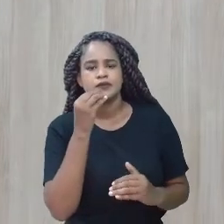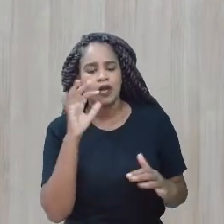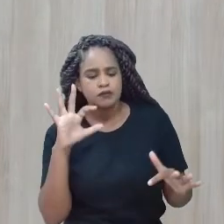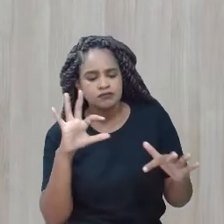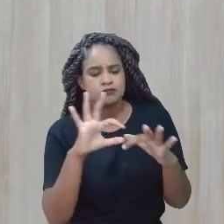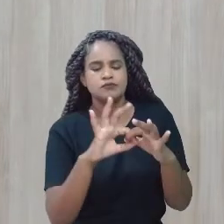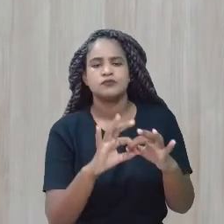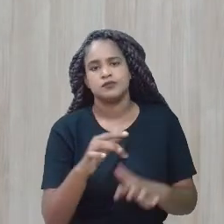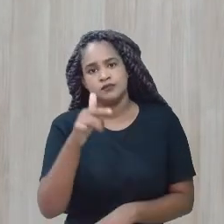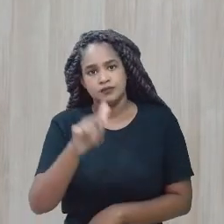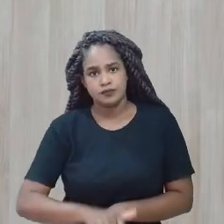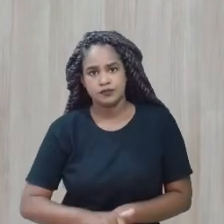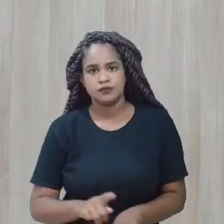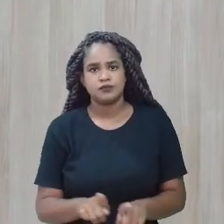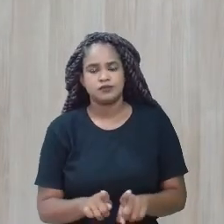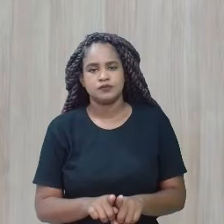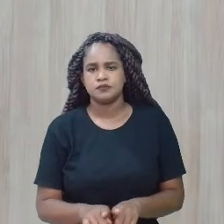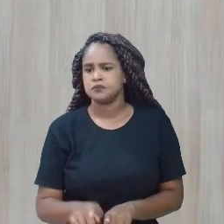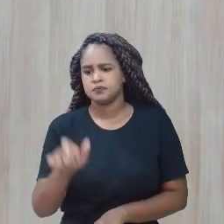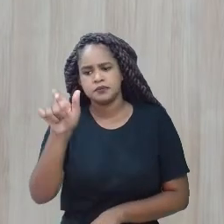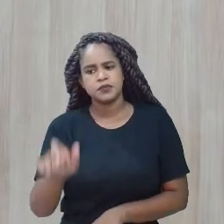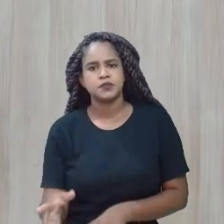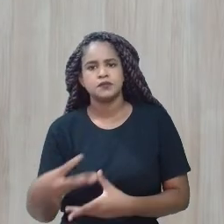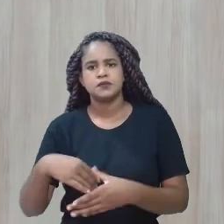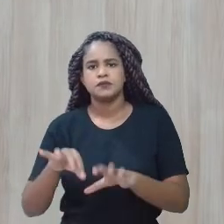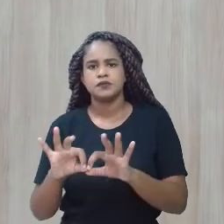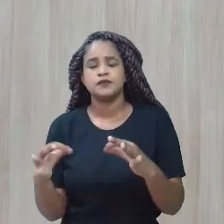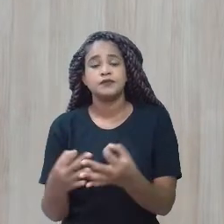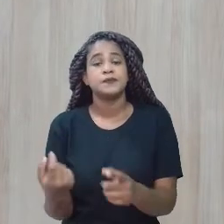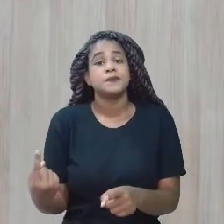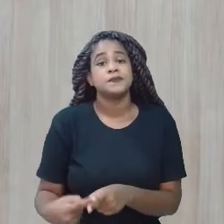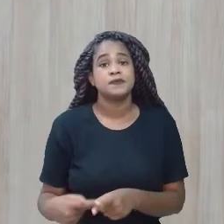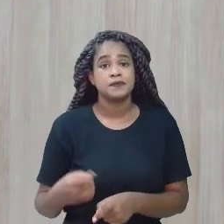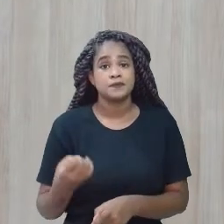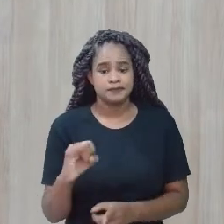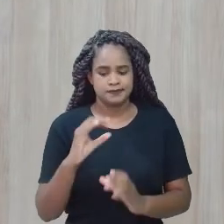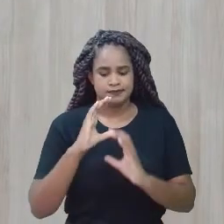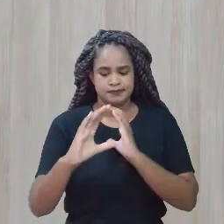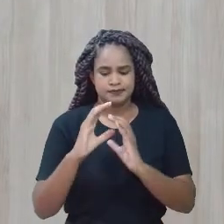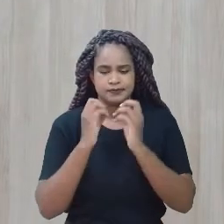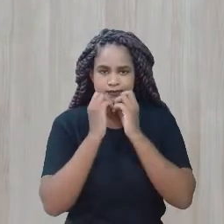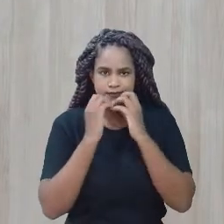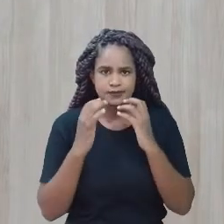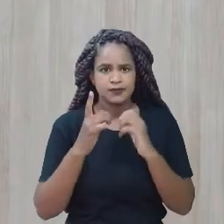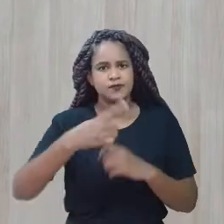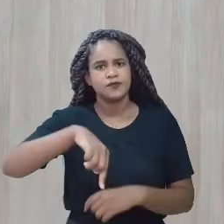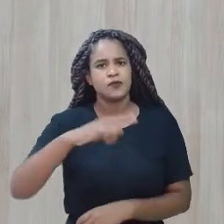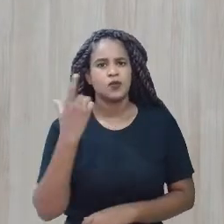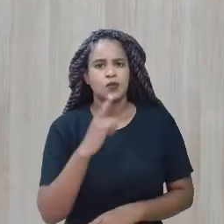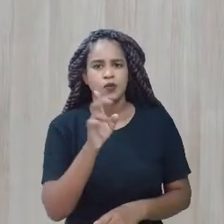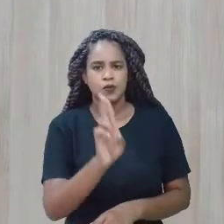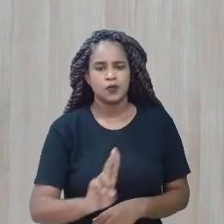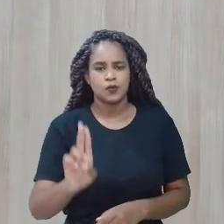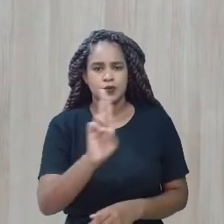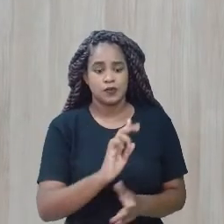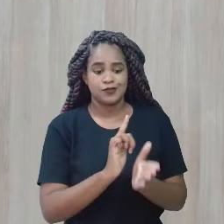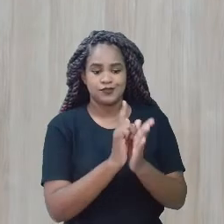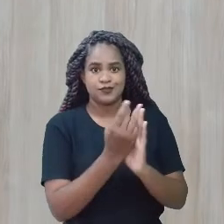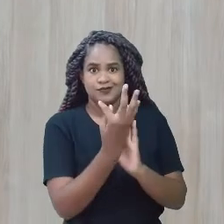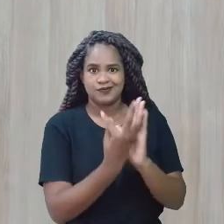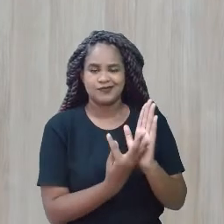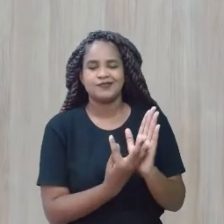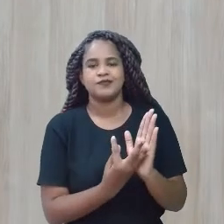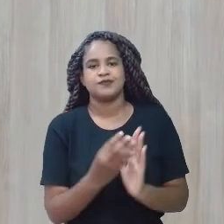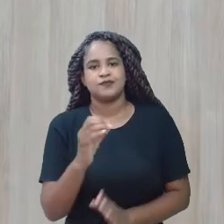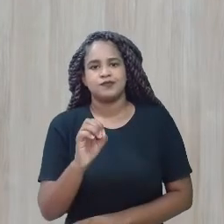este colega, com esta pessoa da sua família, porque fazendo isso, você está usando o gênero oral. E aí